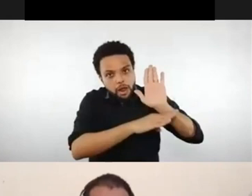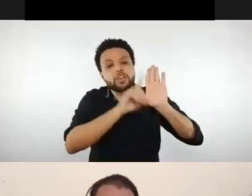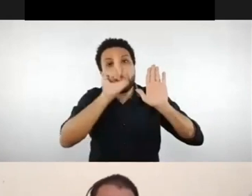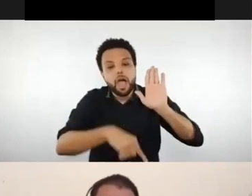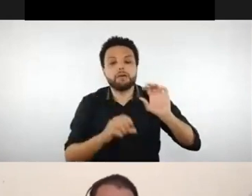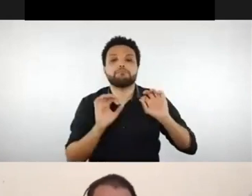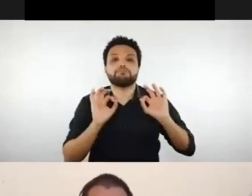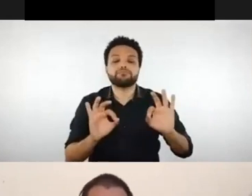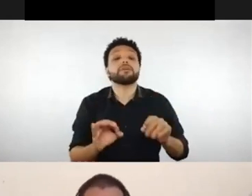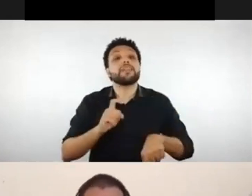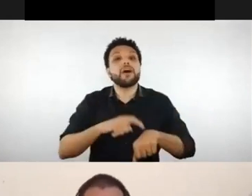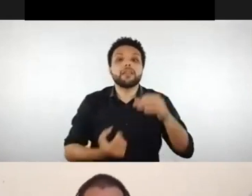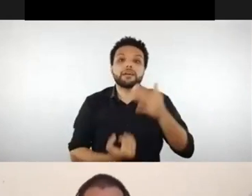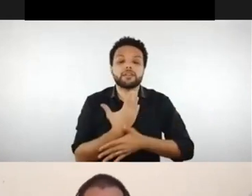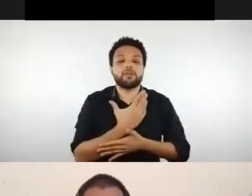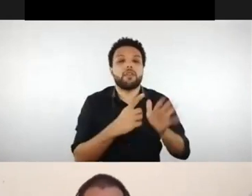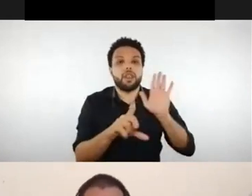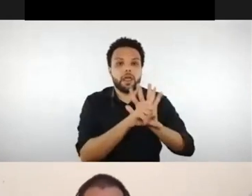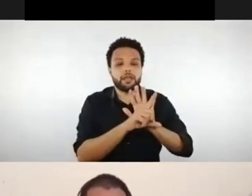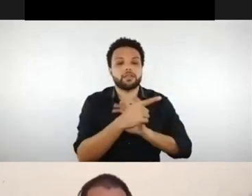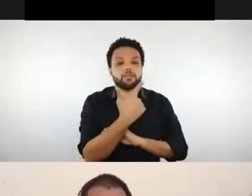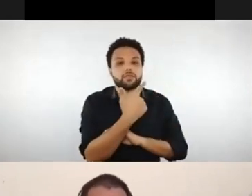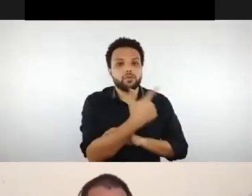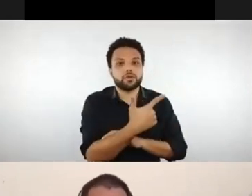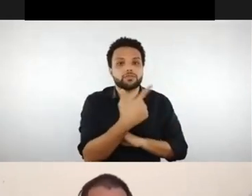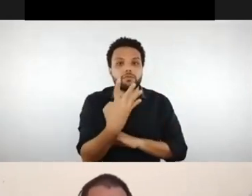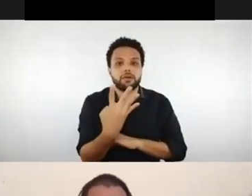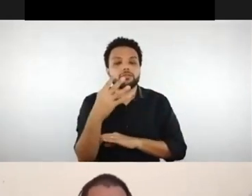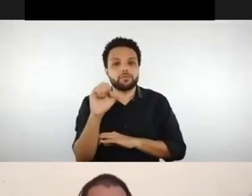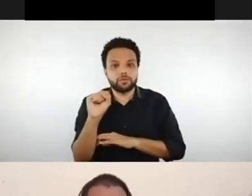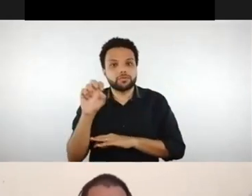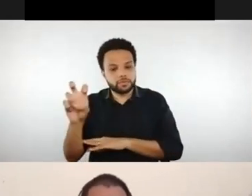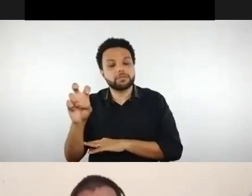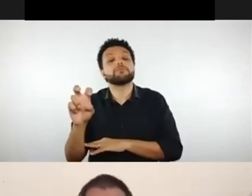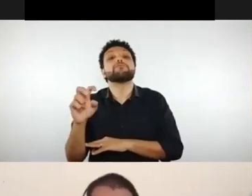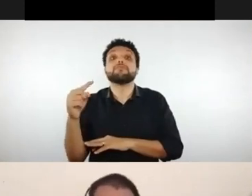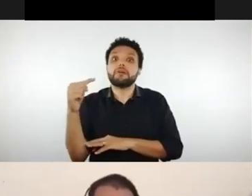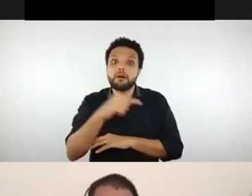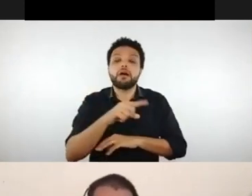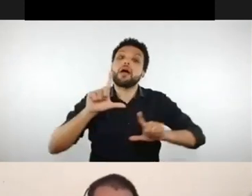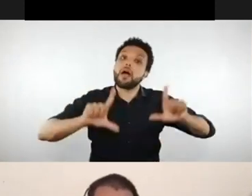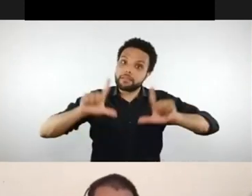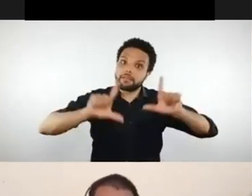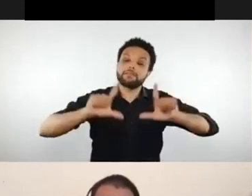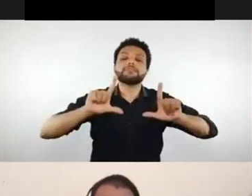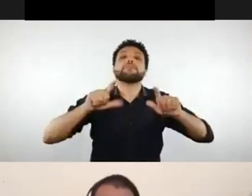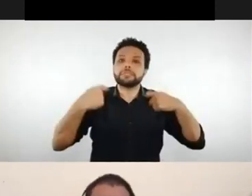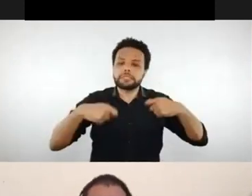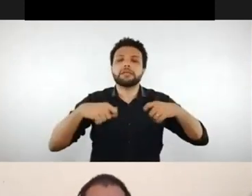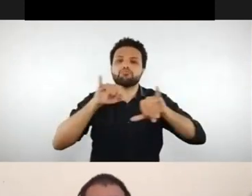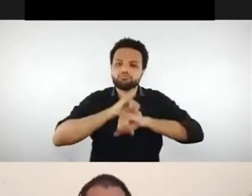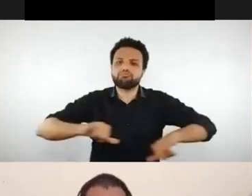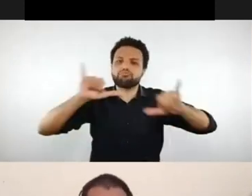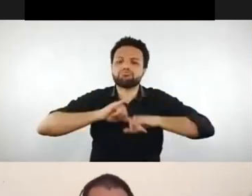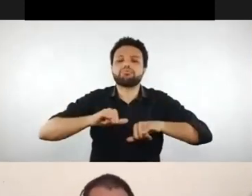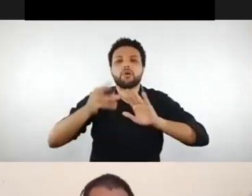que obriga a televisão a ter um conteúdo brasileiro, a televisão é obrigada a pagar por aquele conteúdo, né? Você não tem uma regulação,